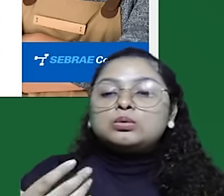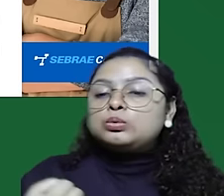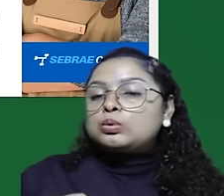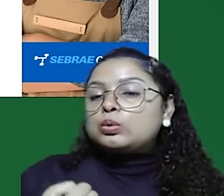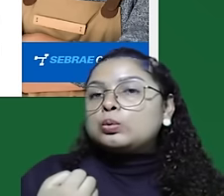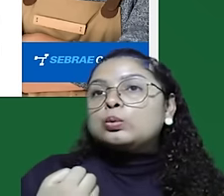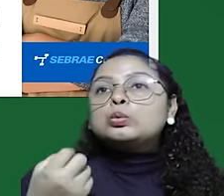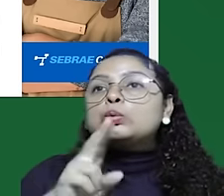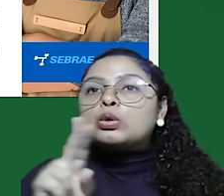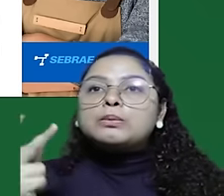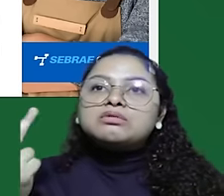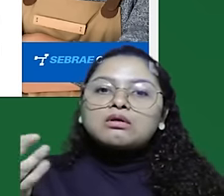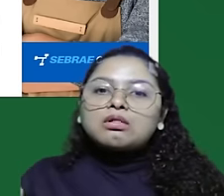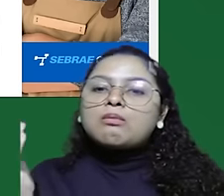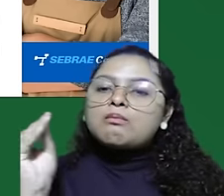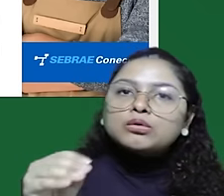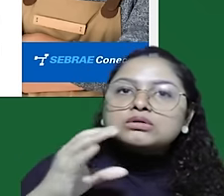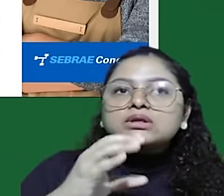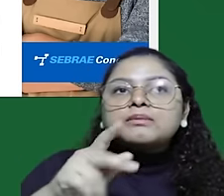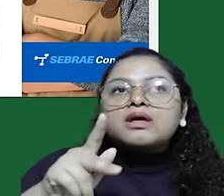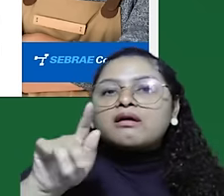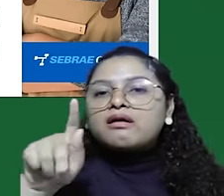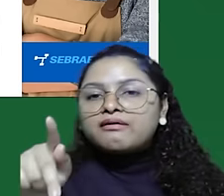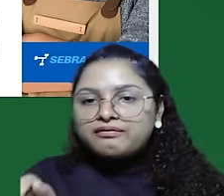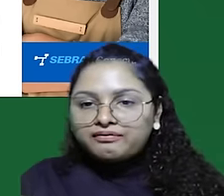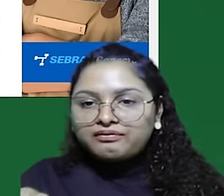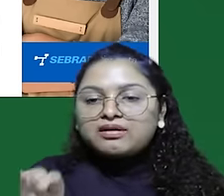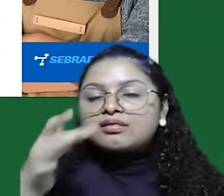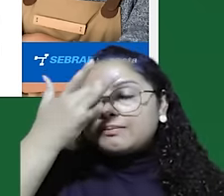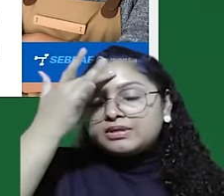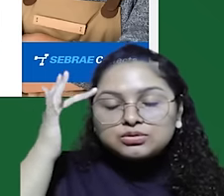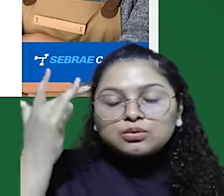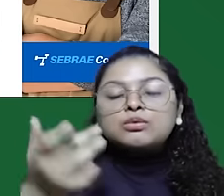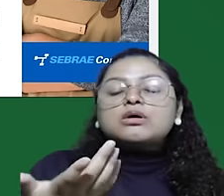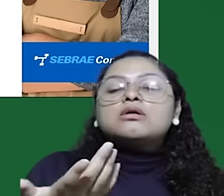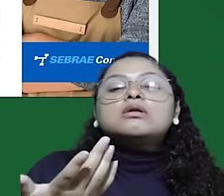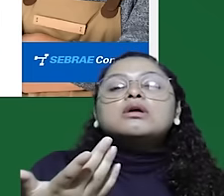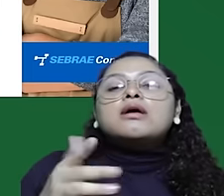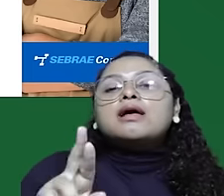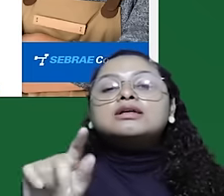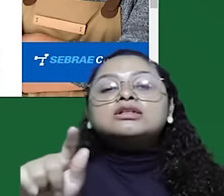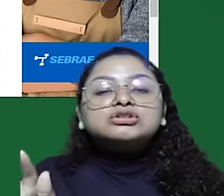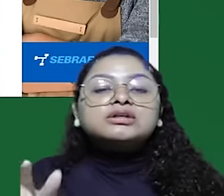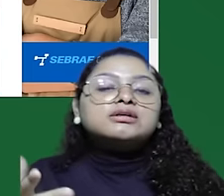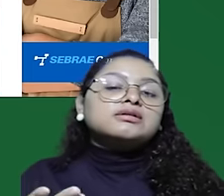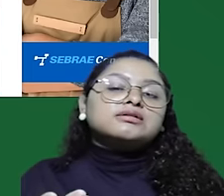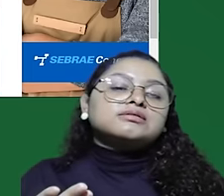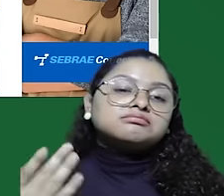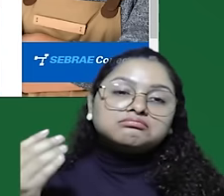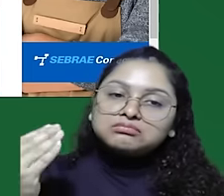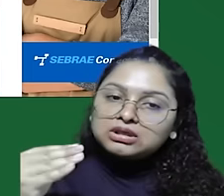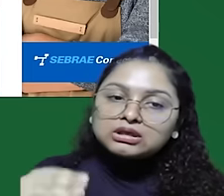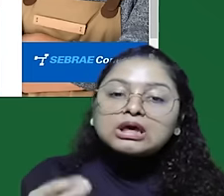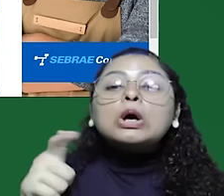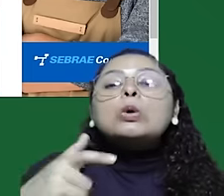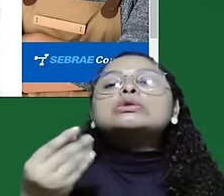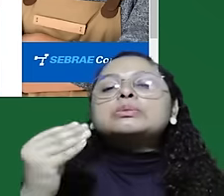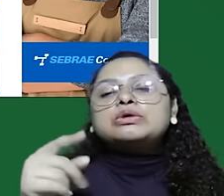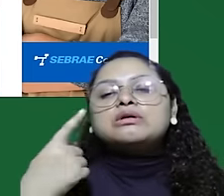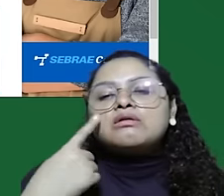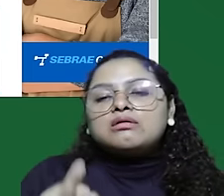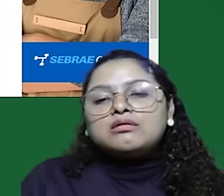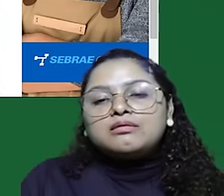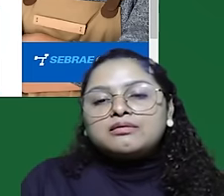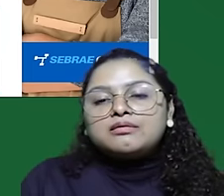o CPF do do da pessoa tem aqui RG mas não tem inscrição estadual então onde que a gente coloca é aqui no final